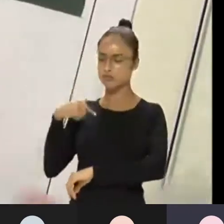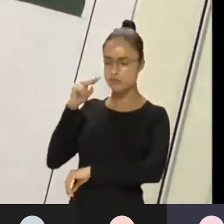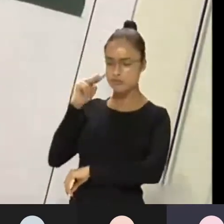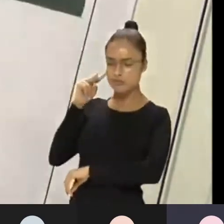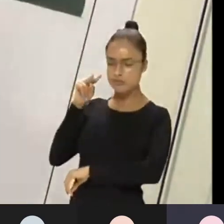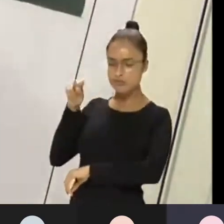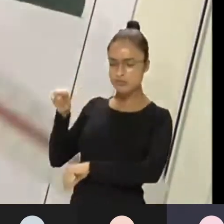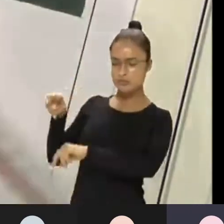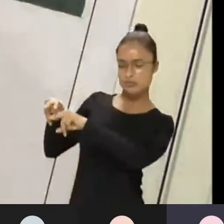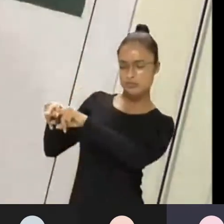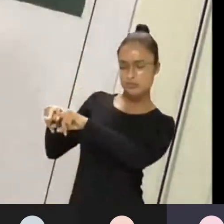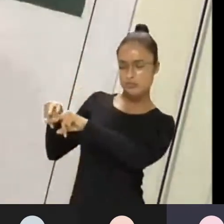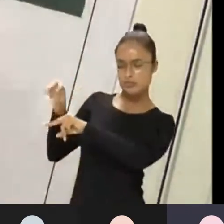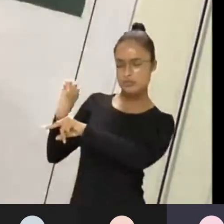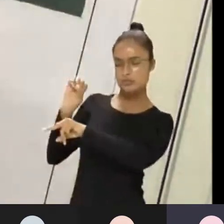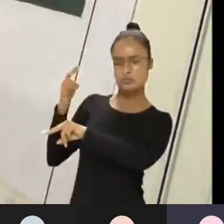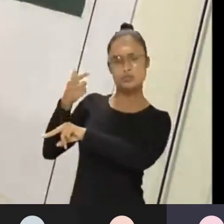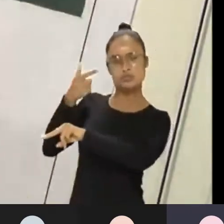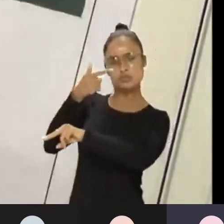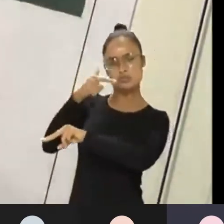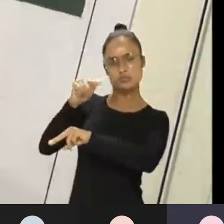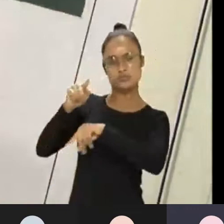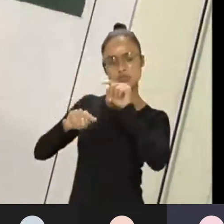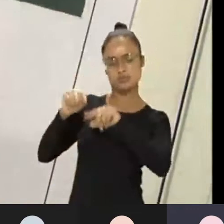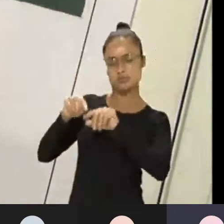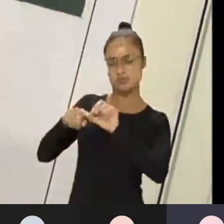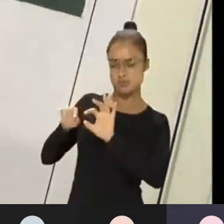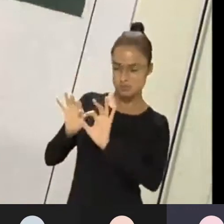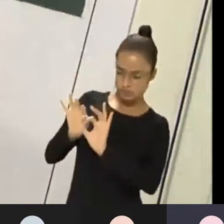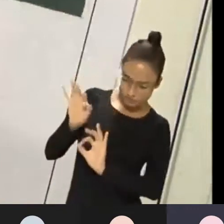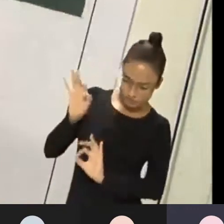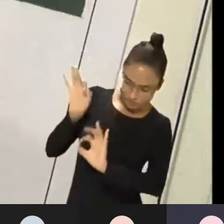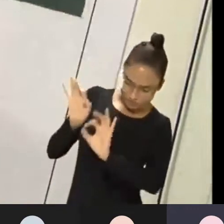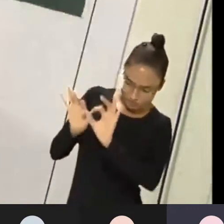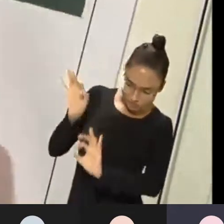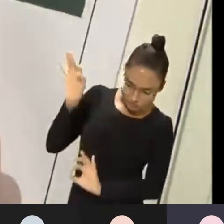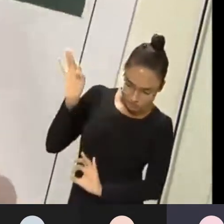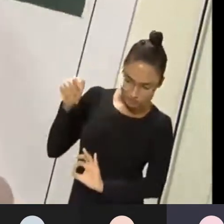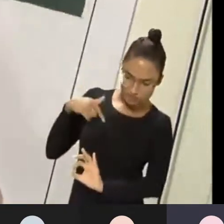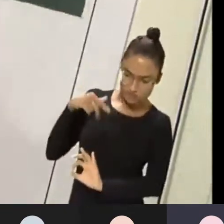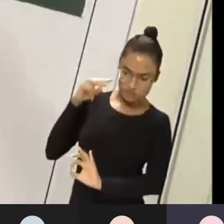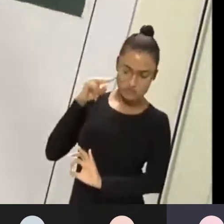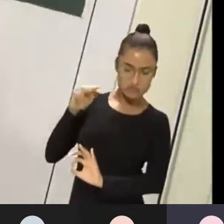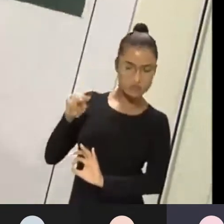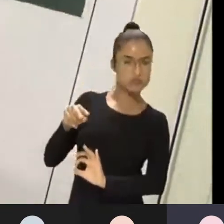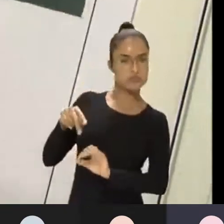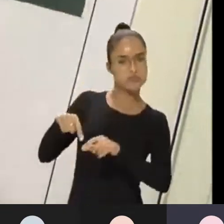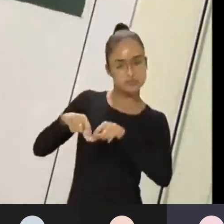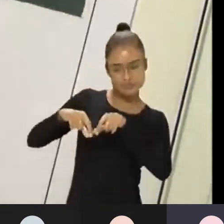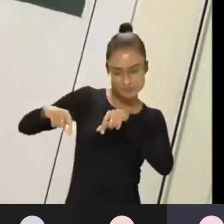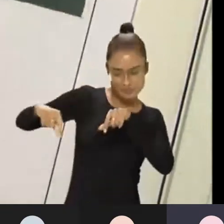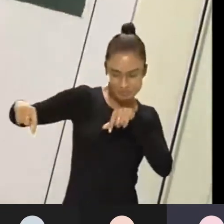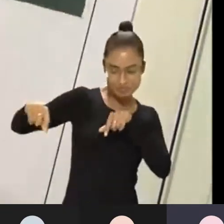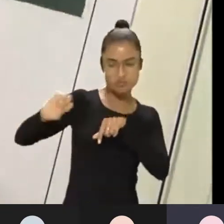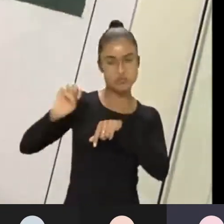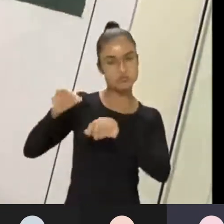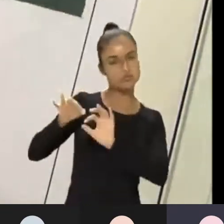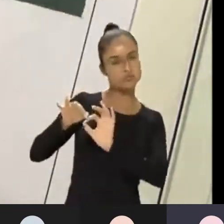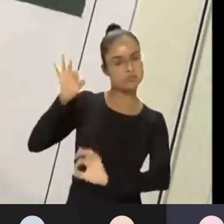arquitetônico, você vai pegar um outro tipo de instrumento para medir, por exemplo, uma trena ou uma régua